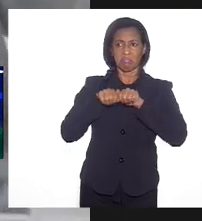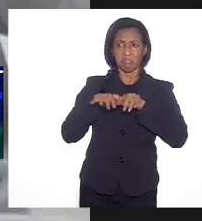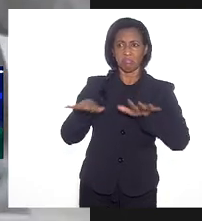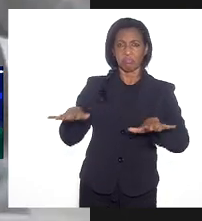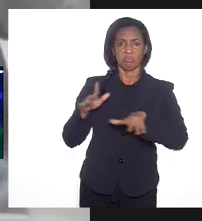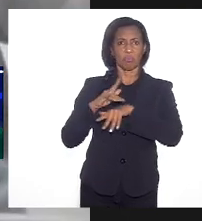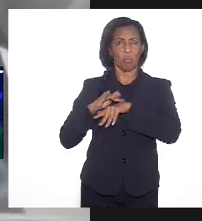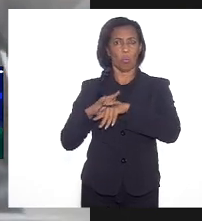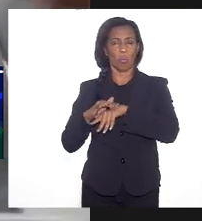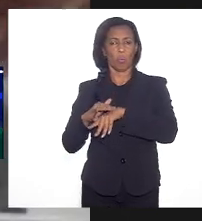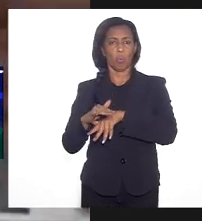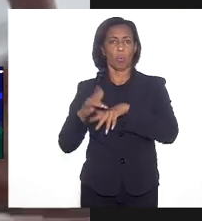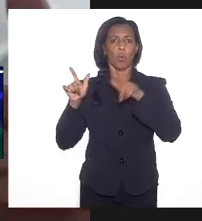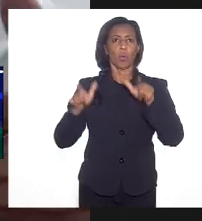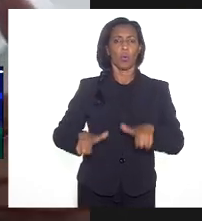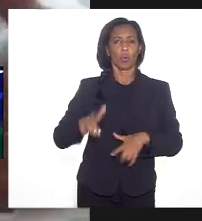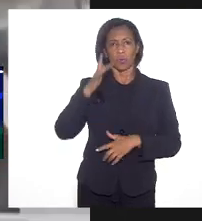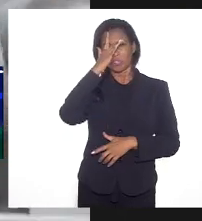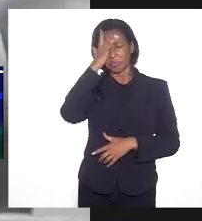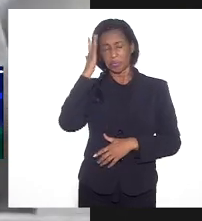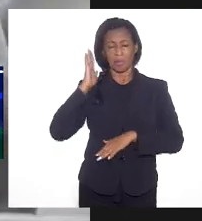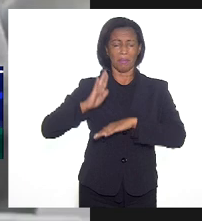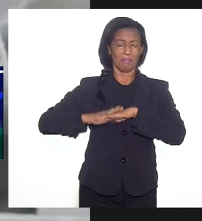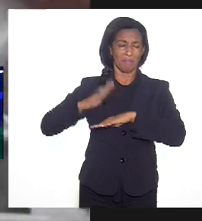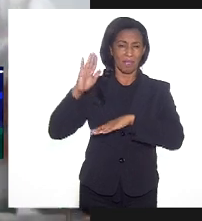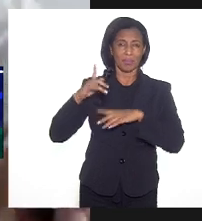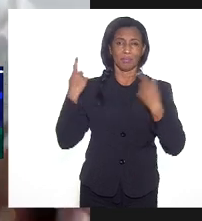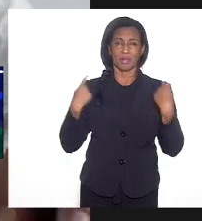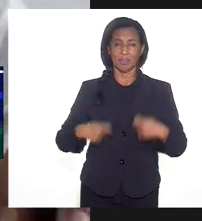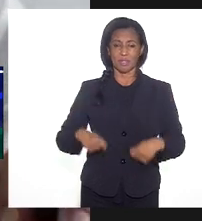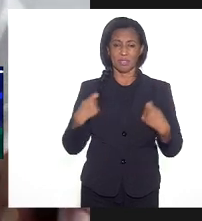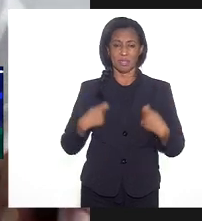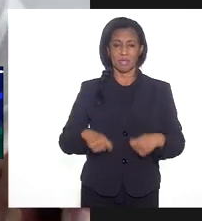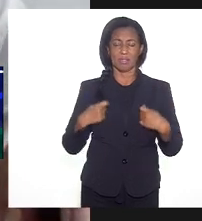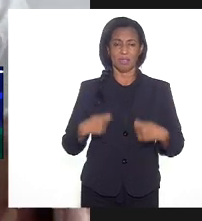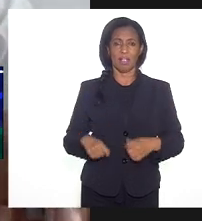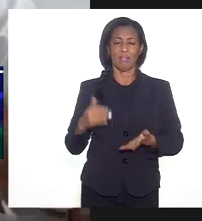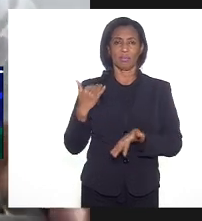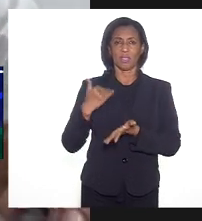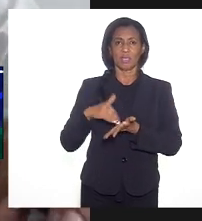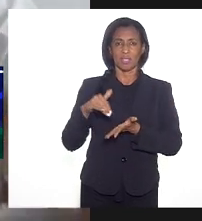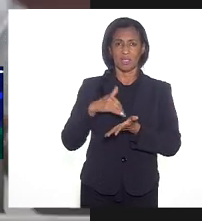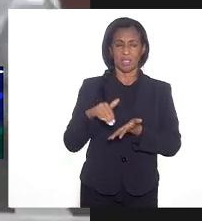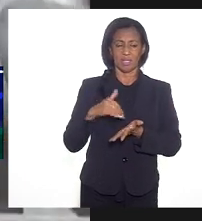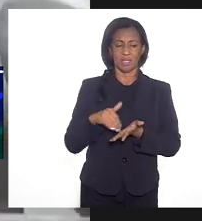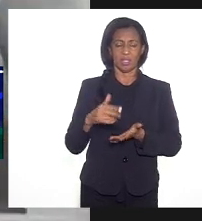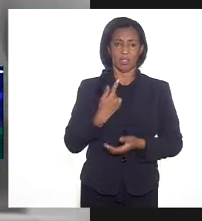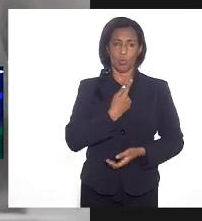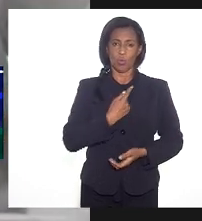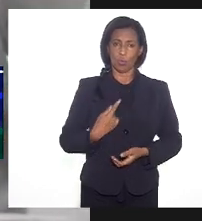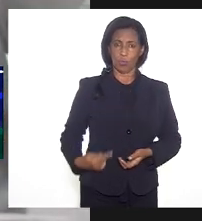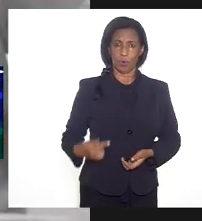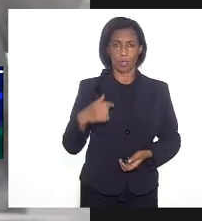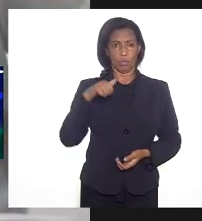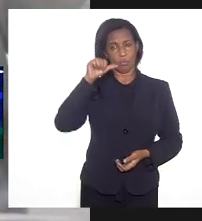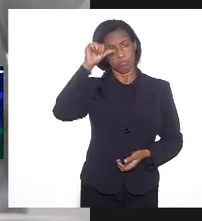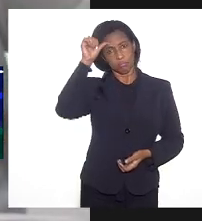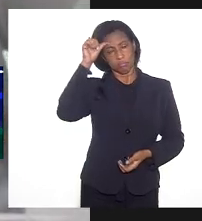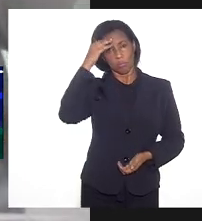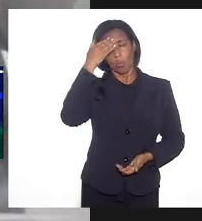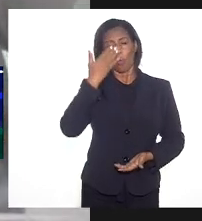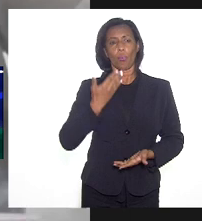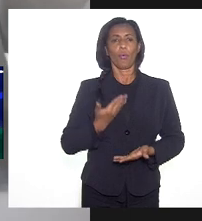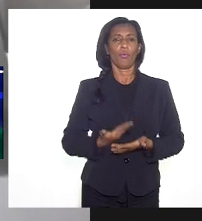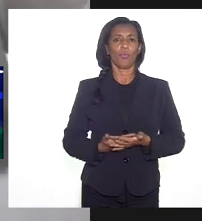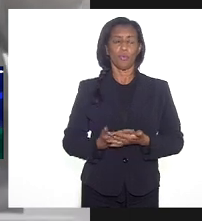no momento onde as pessoas mais precisavam da secretaria o governador Cláudio Castro confiou